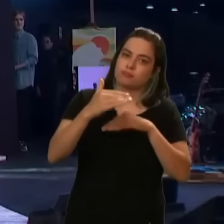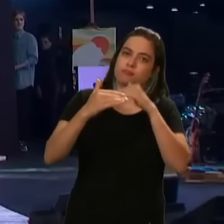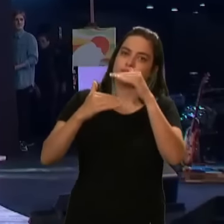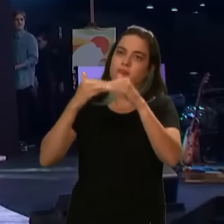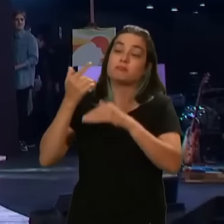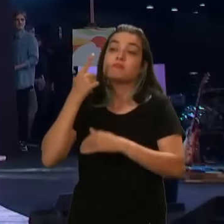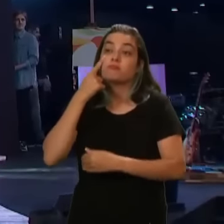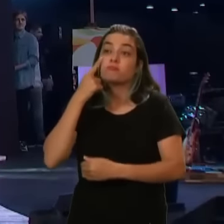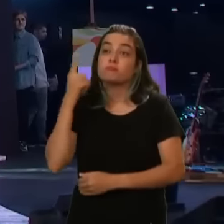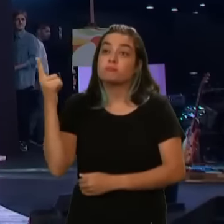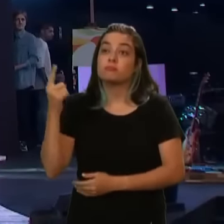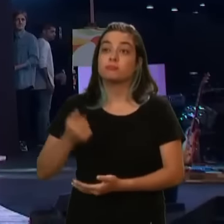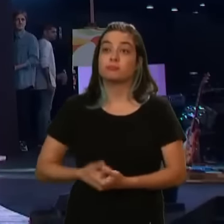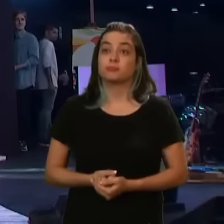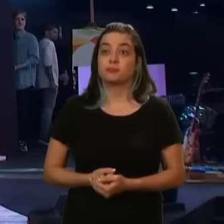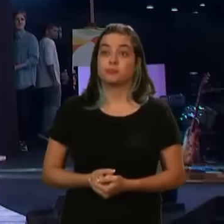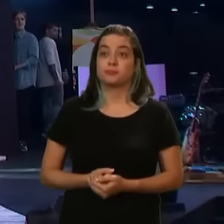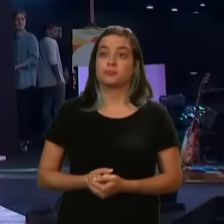Onde está?